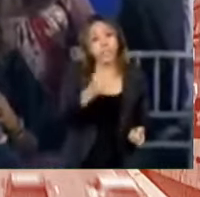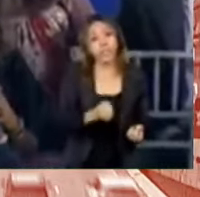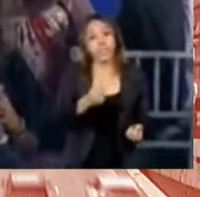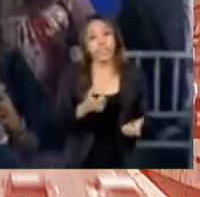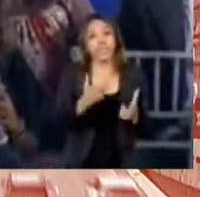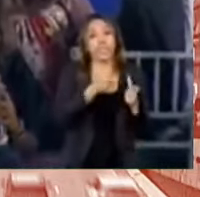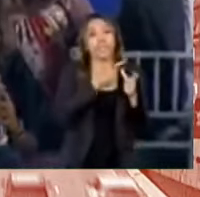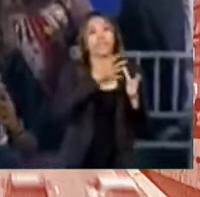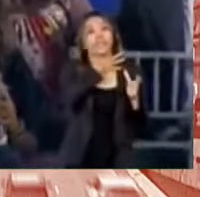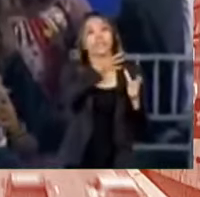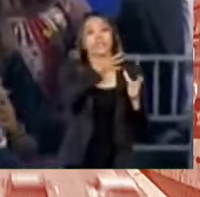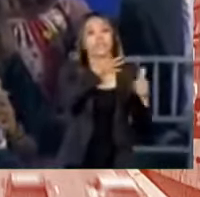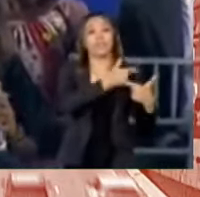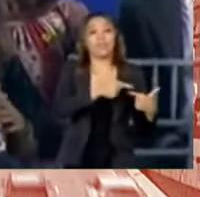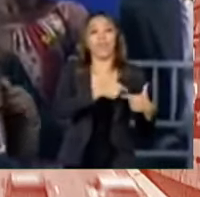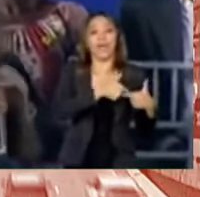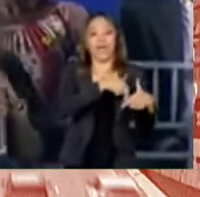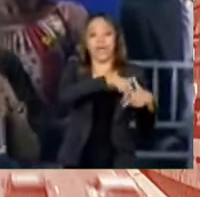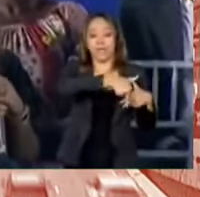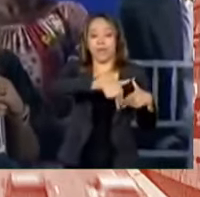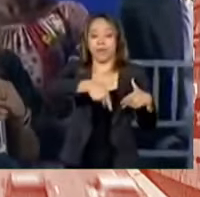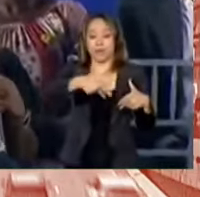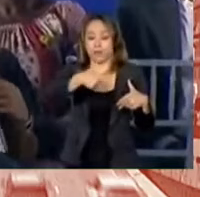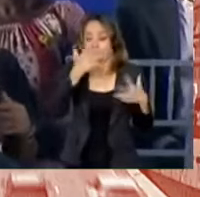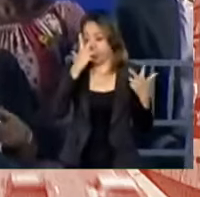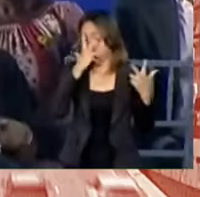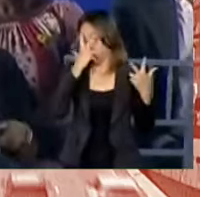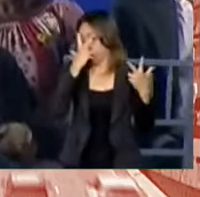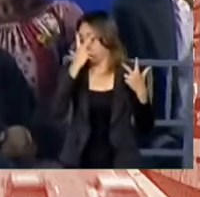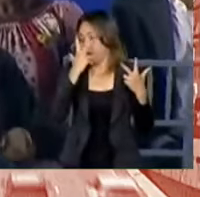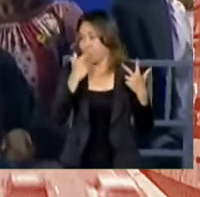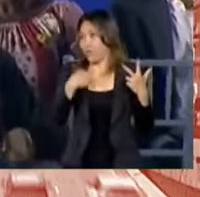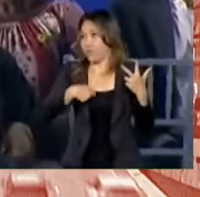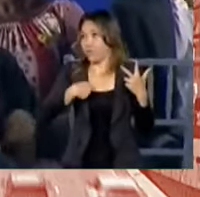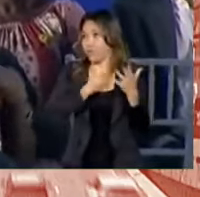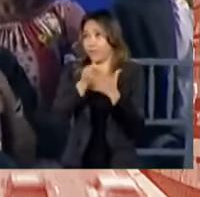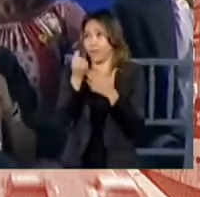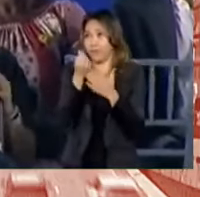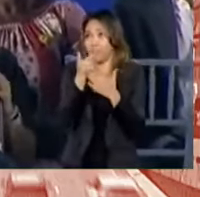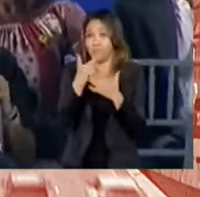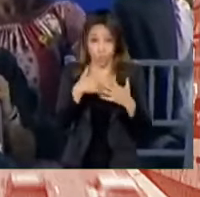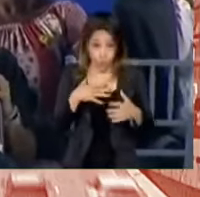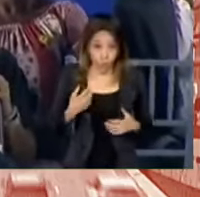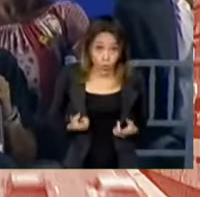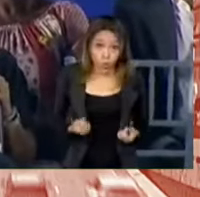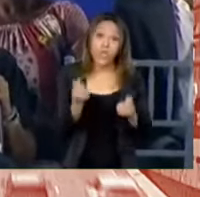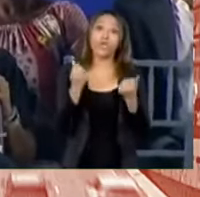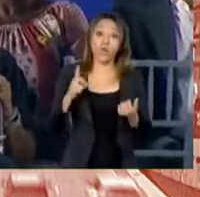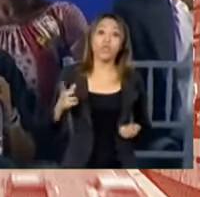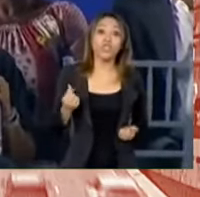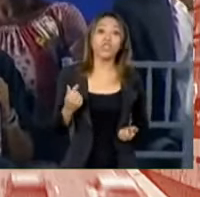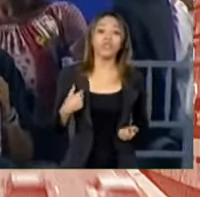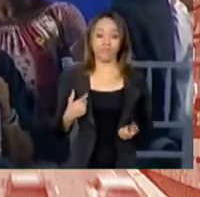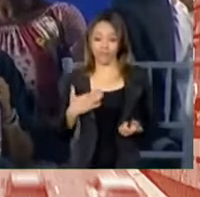está numa atitude muito hostil. Ele está, né? Foi aquele presidente, o ex-presidente, Amoedo,